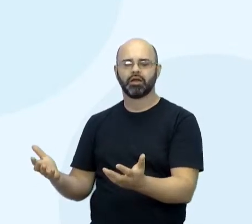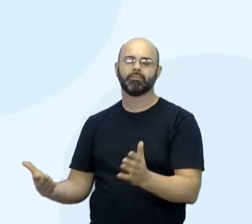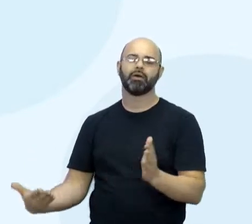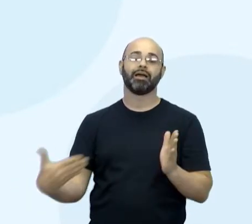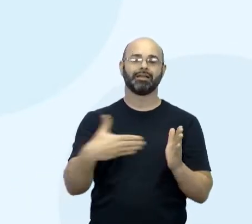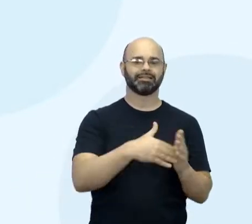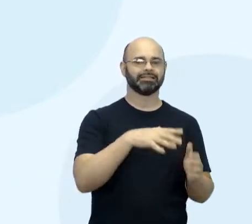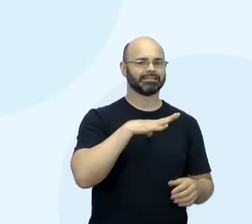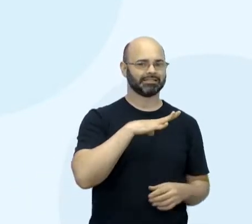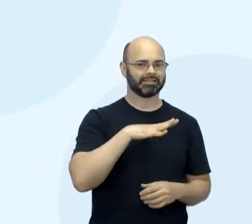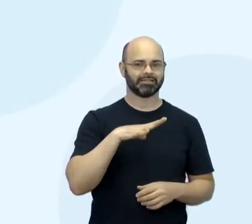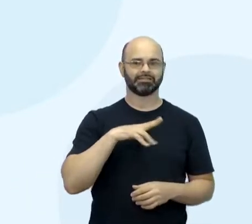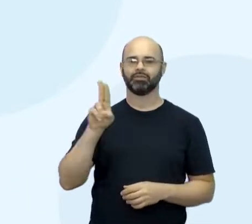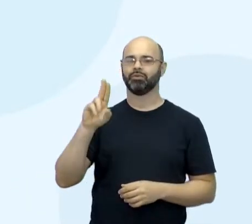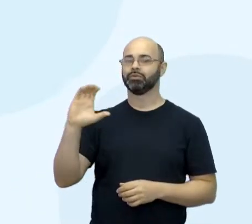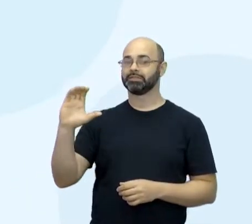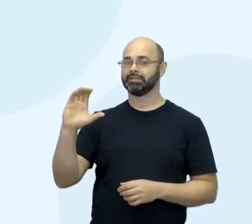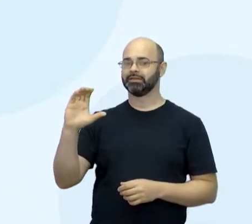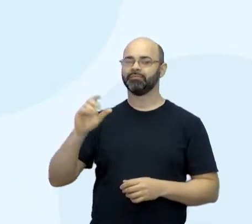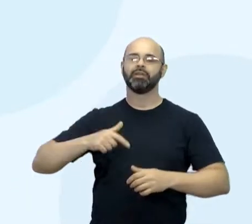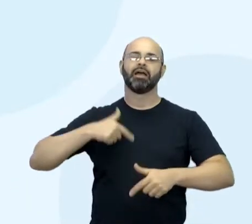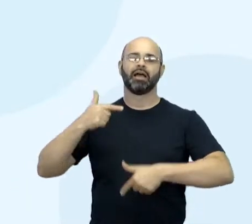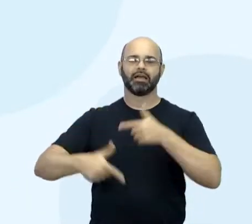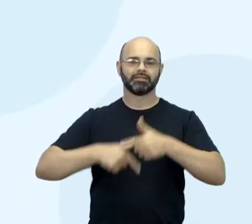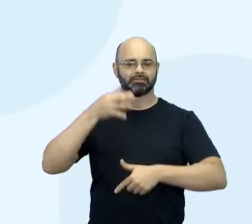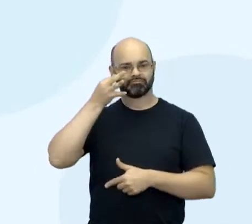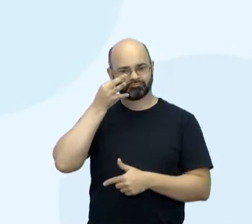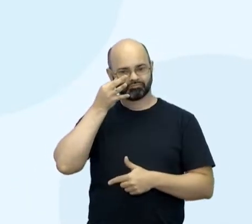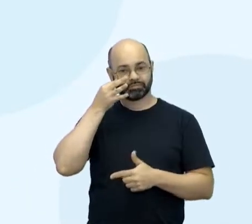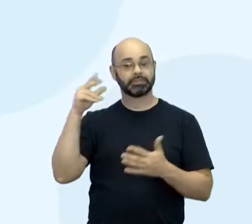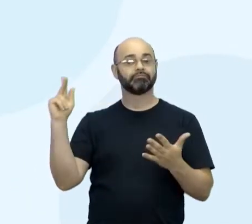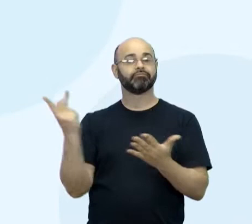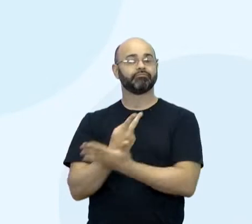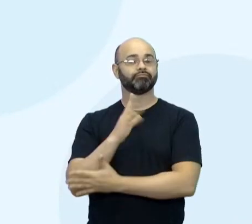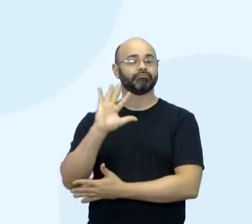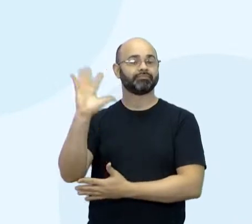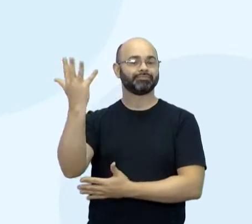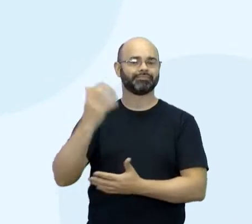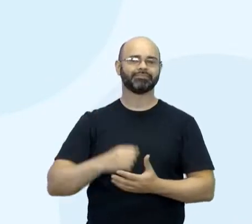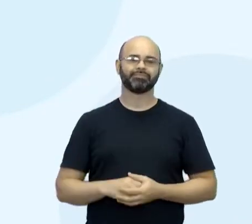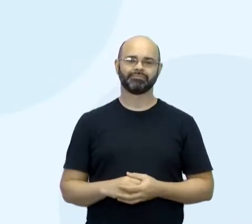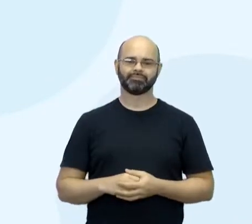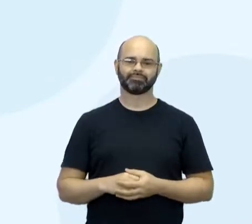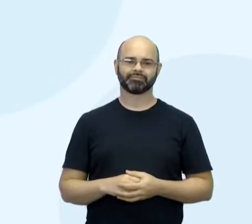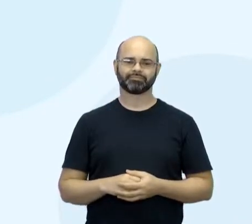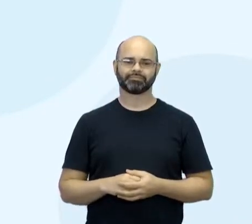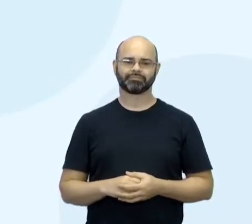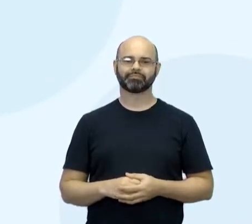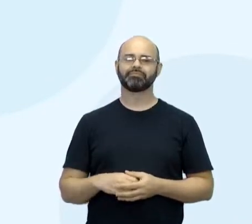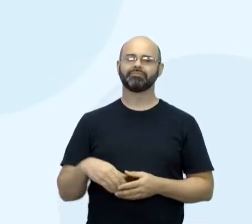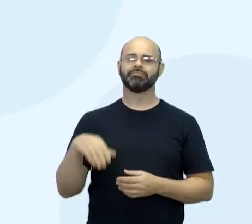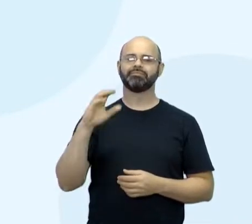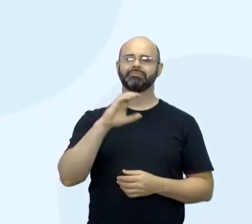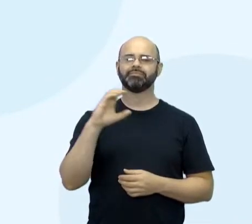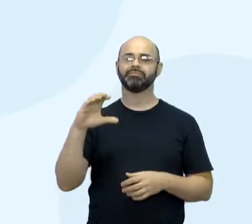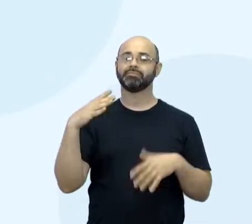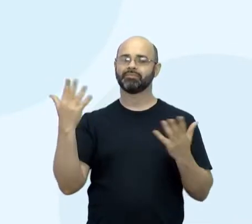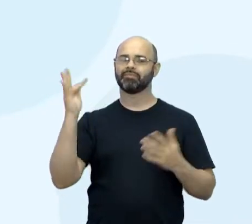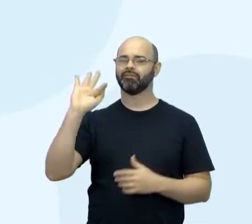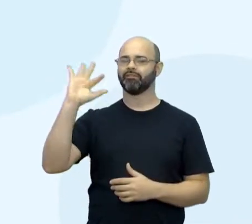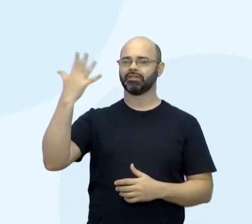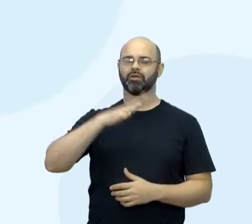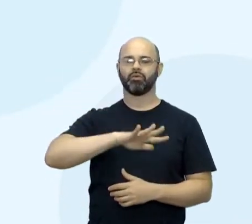curricular? Ação humana e suas consequências. Qual é a componente que o professor Giba está trabalhando com vocês?